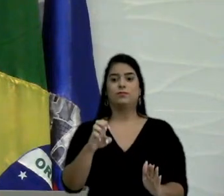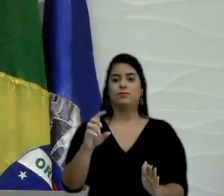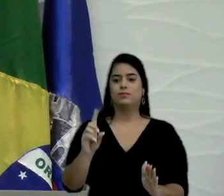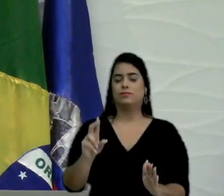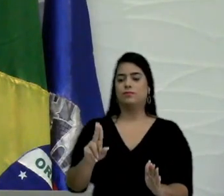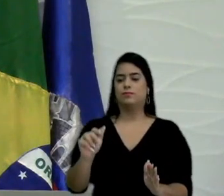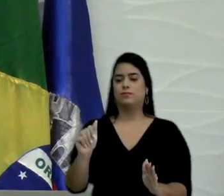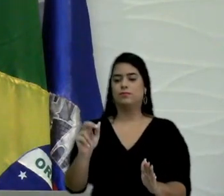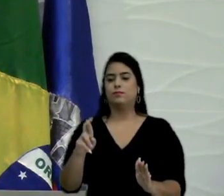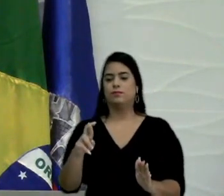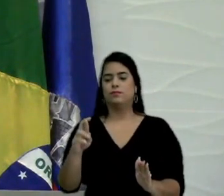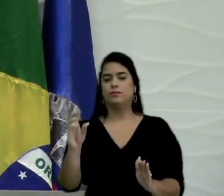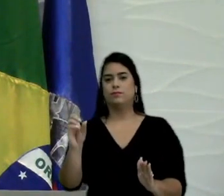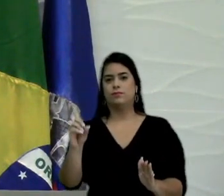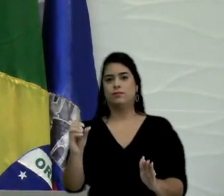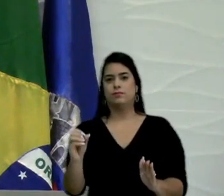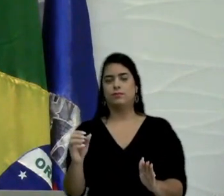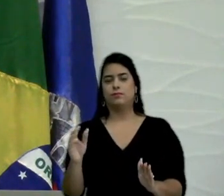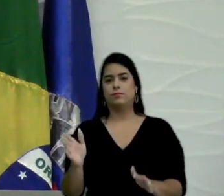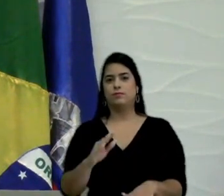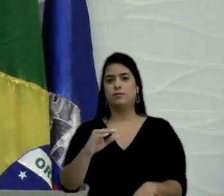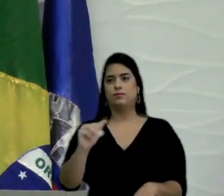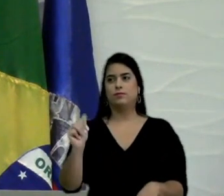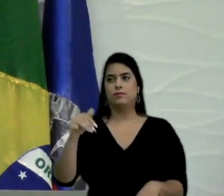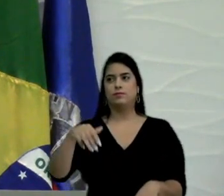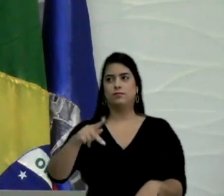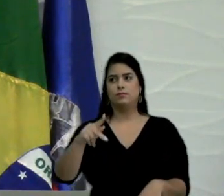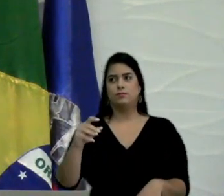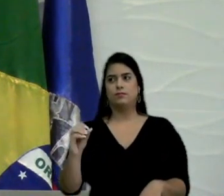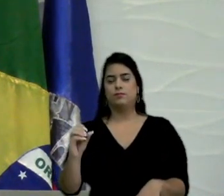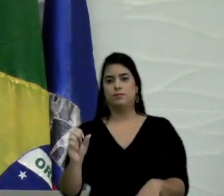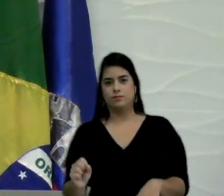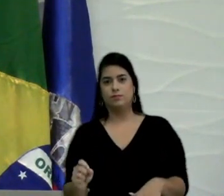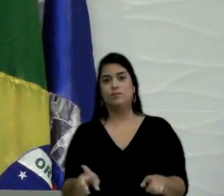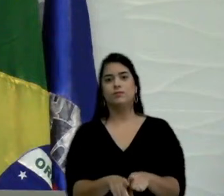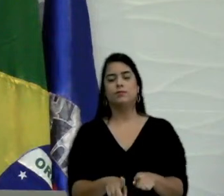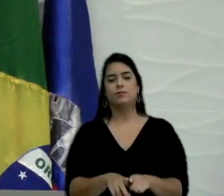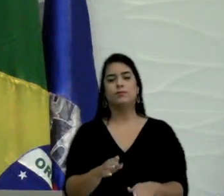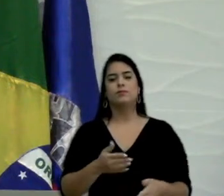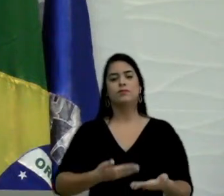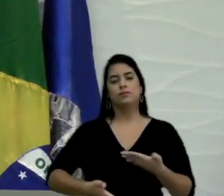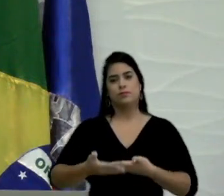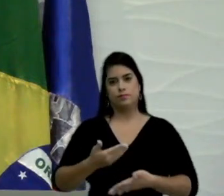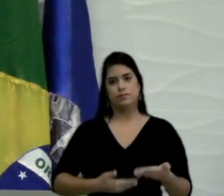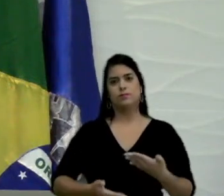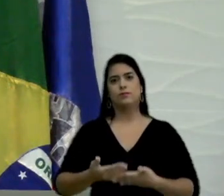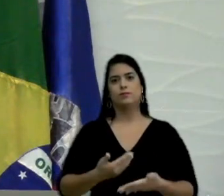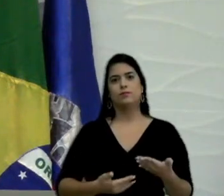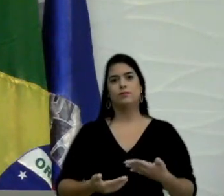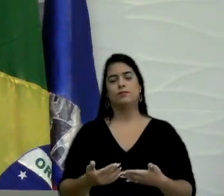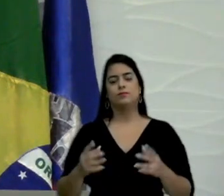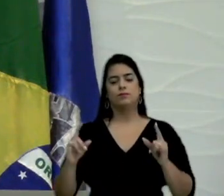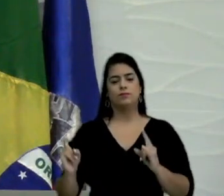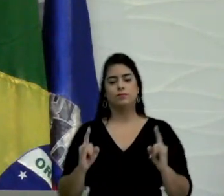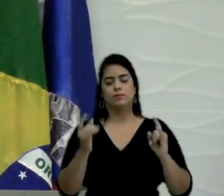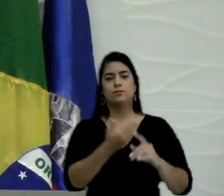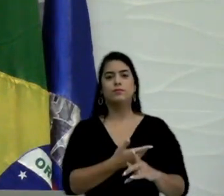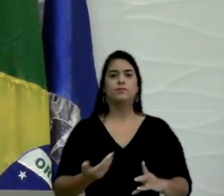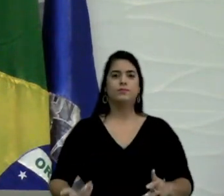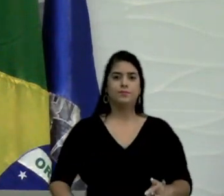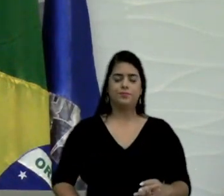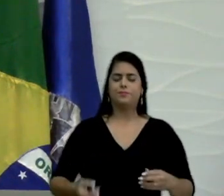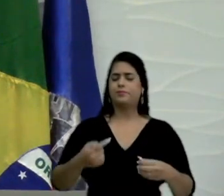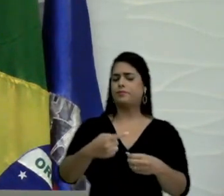brasileiro também atenda os prédios e públicos tanto na área privada tanto na área do estado como na área do municípios tanto